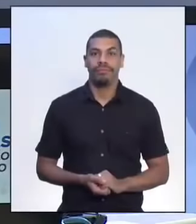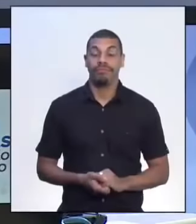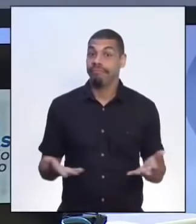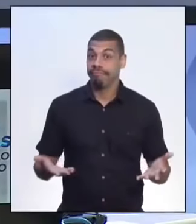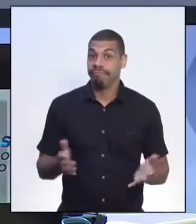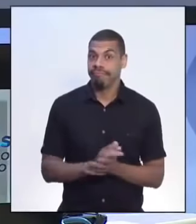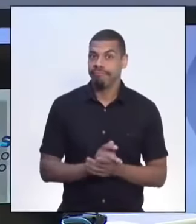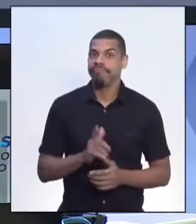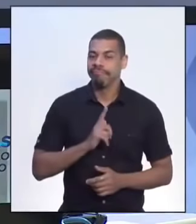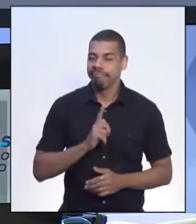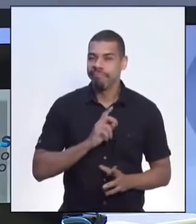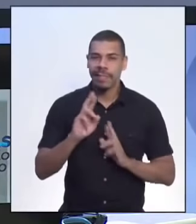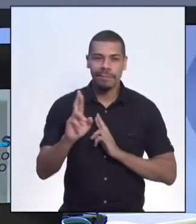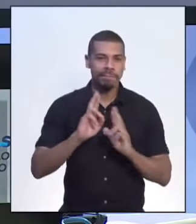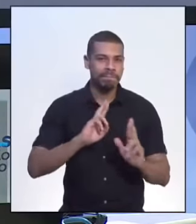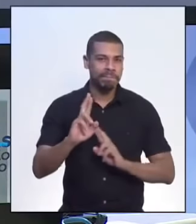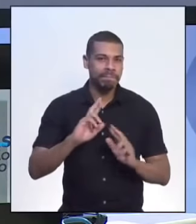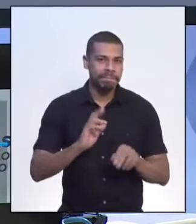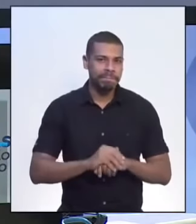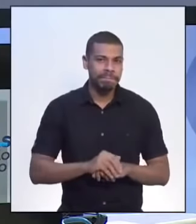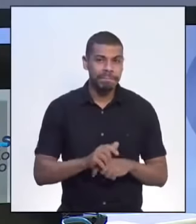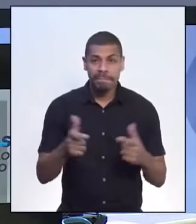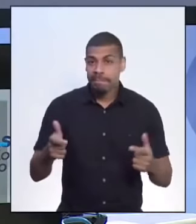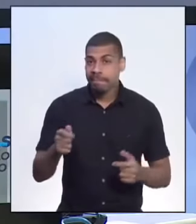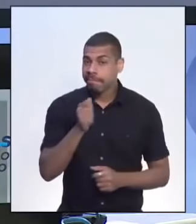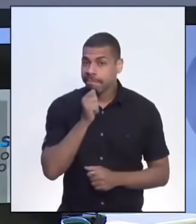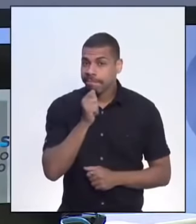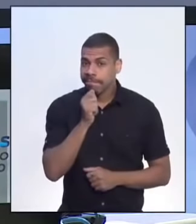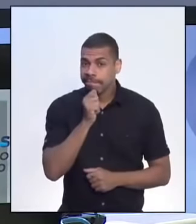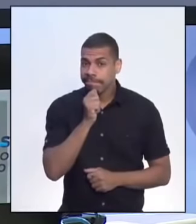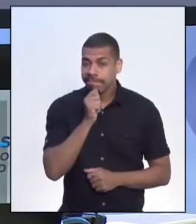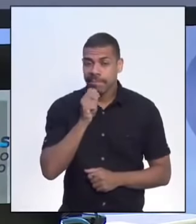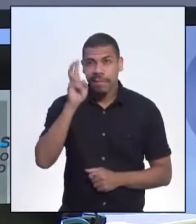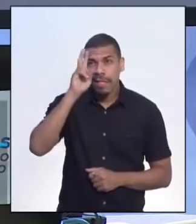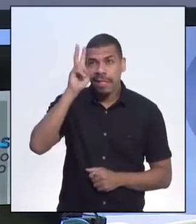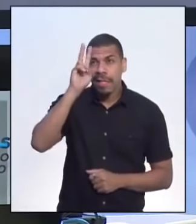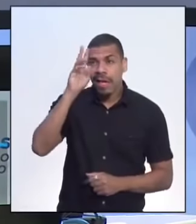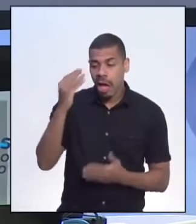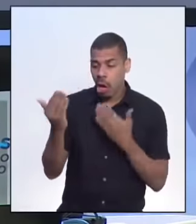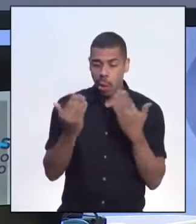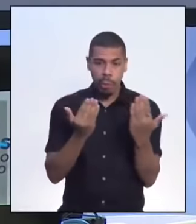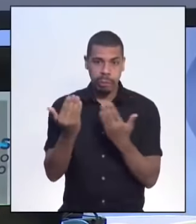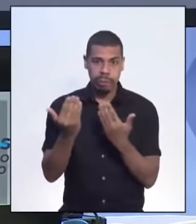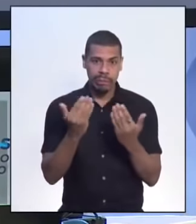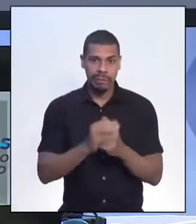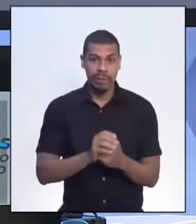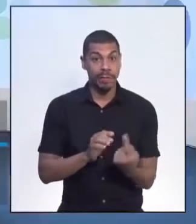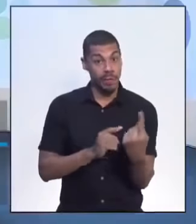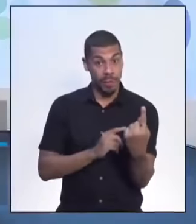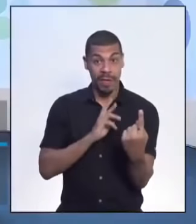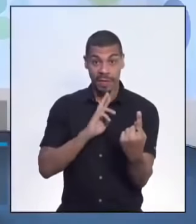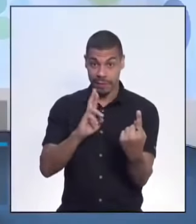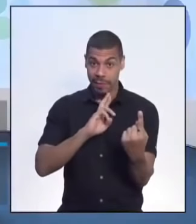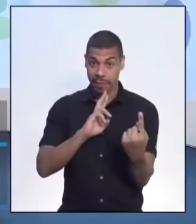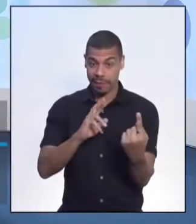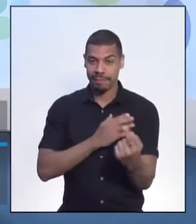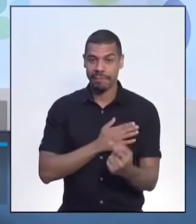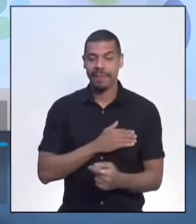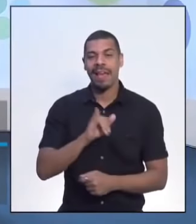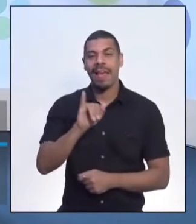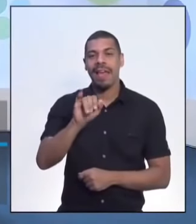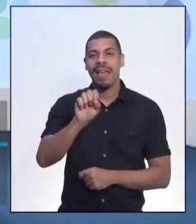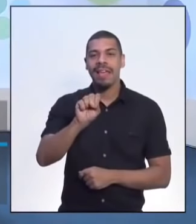Muito bem, agora temos respostas. Muitos aí não conseguiram lembrar da comparação, mas tivemos uma, né, Andréia? A